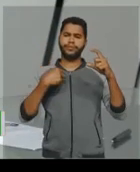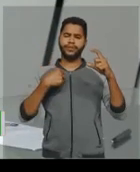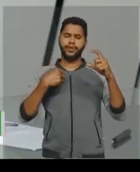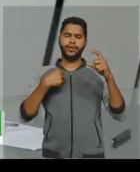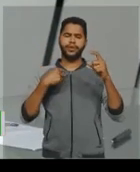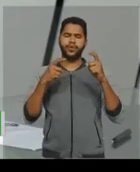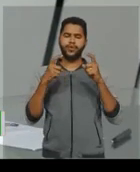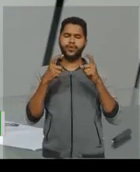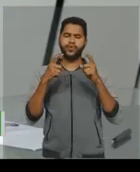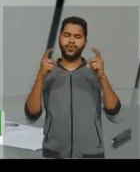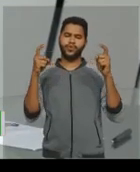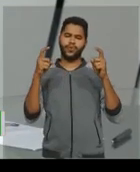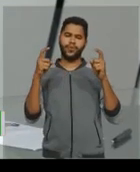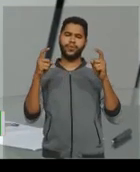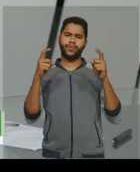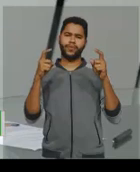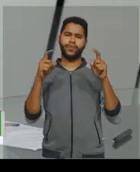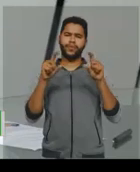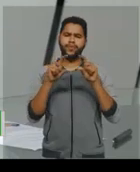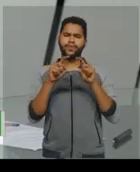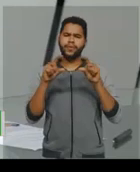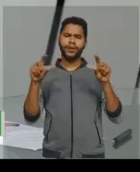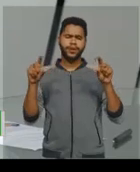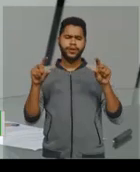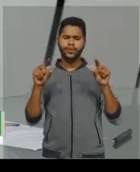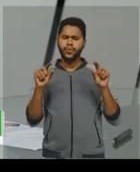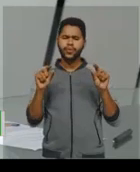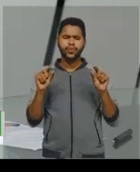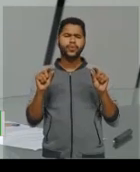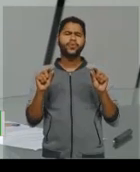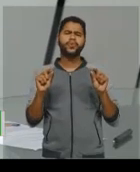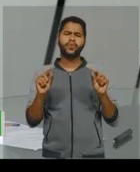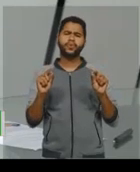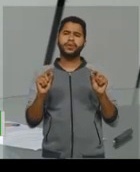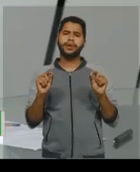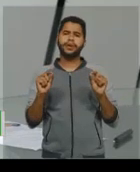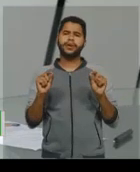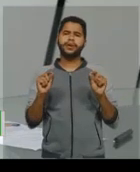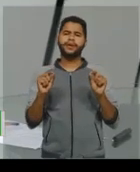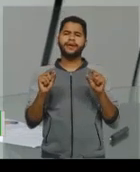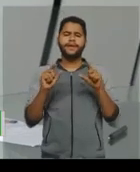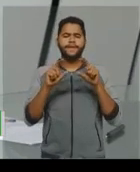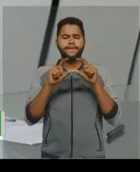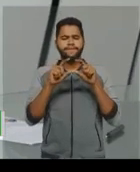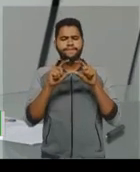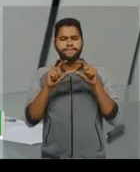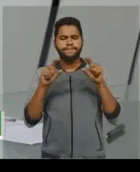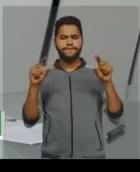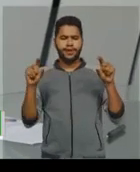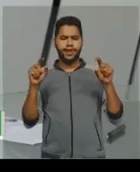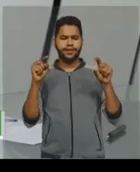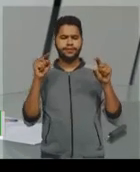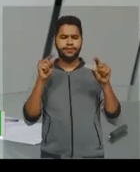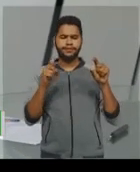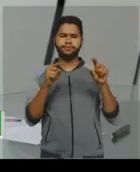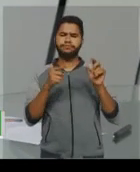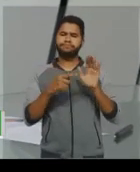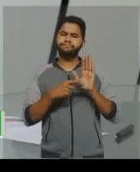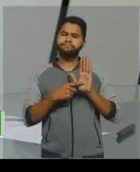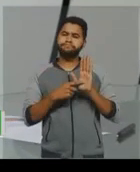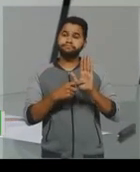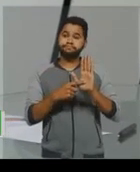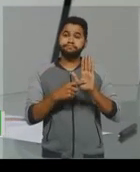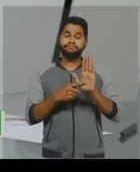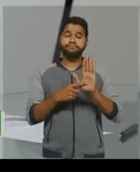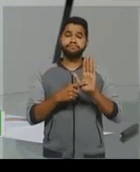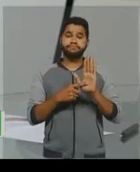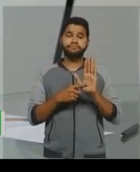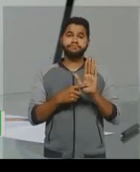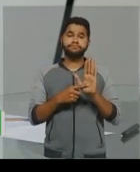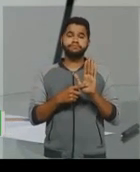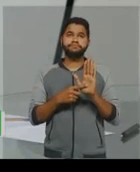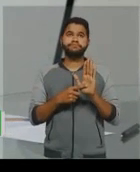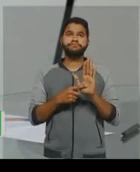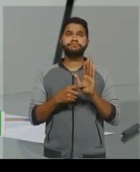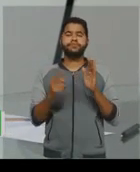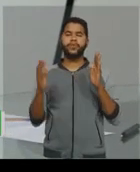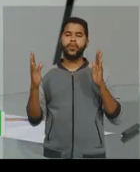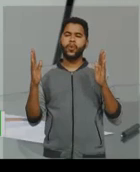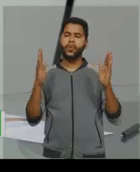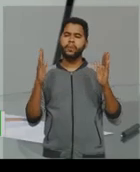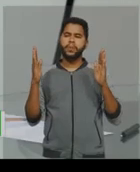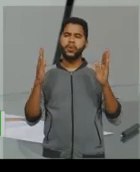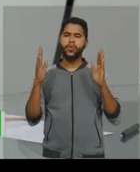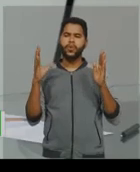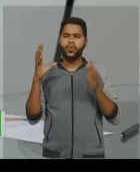tópico frasal. O que é um tópico frasal? É aquela frase, é aquela expressão, geralmente é um período